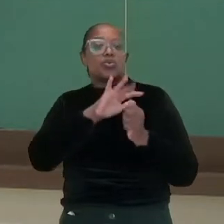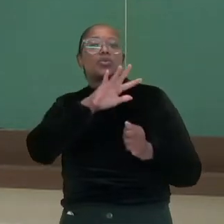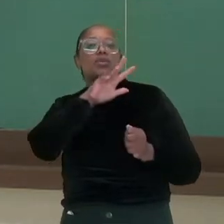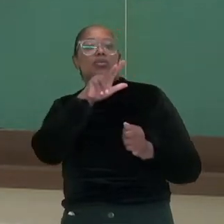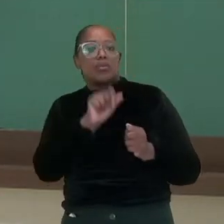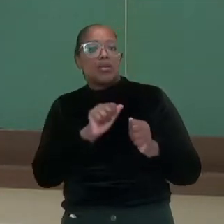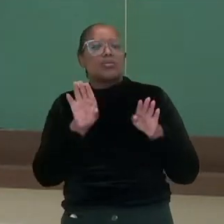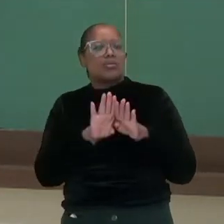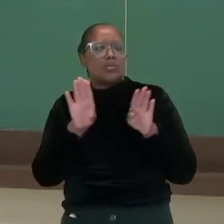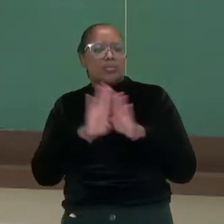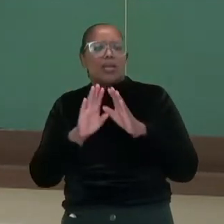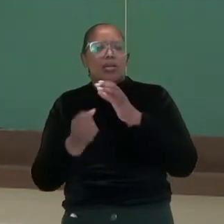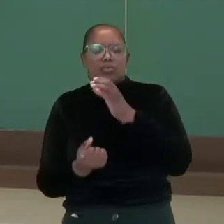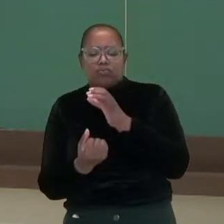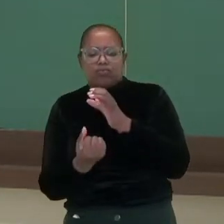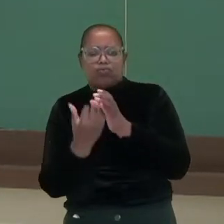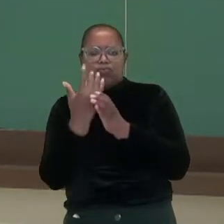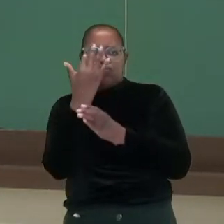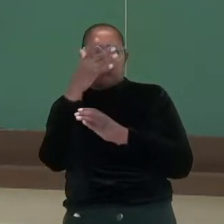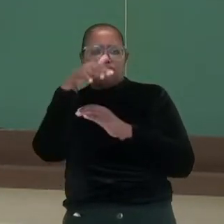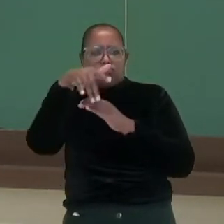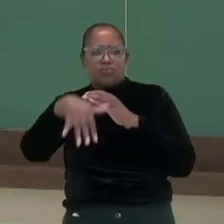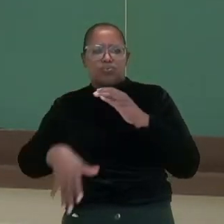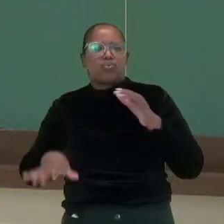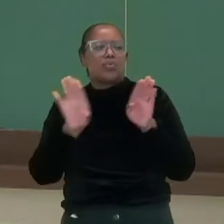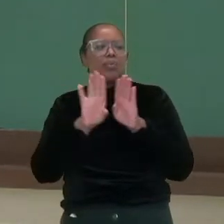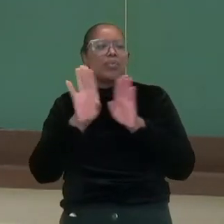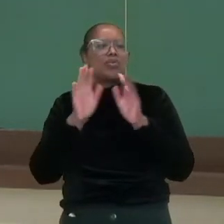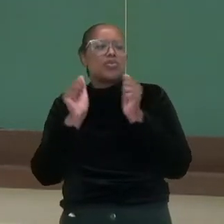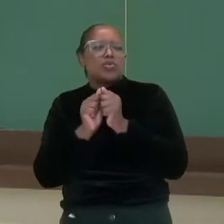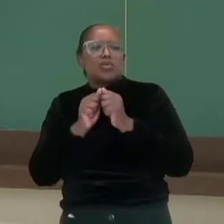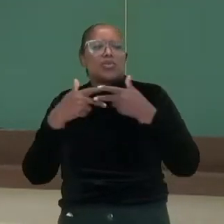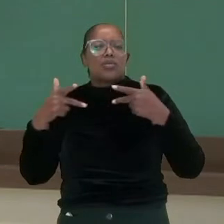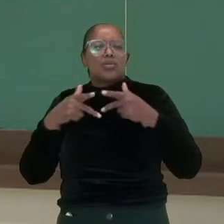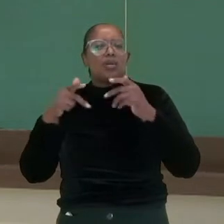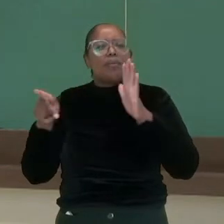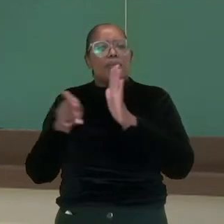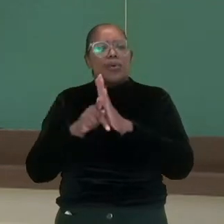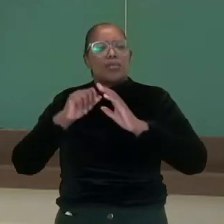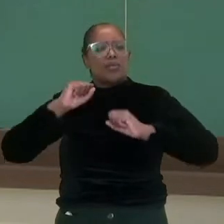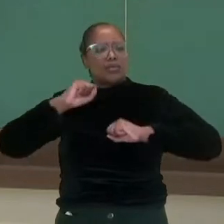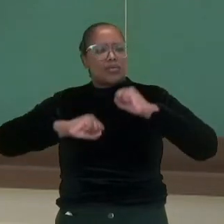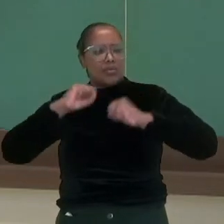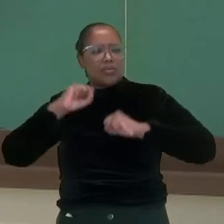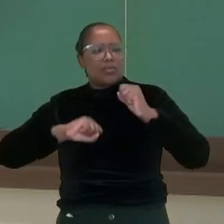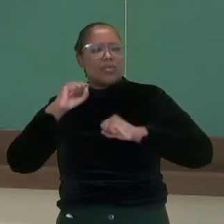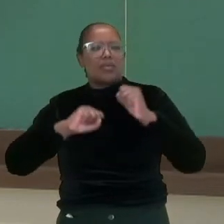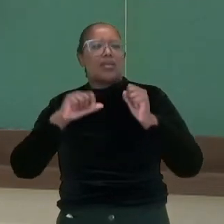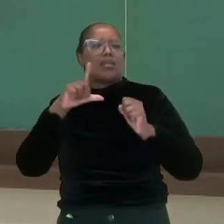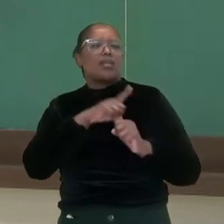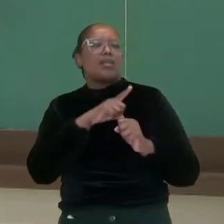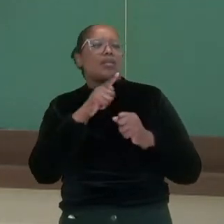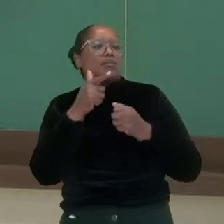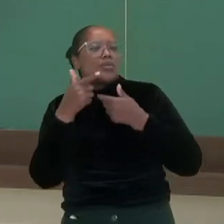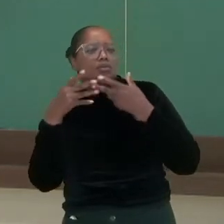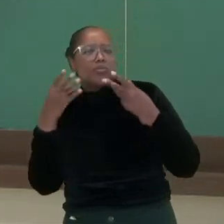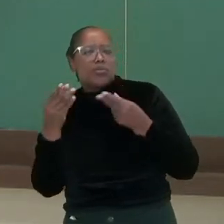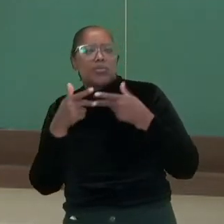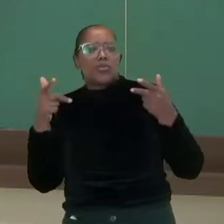aula. Então, qual é a relação entre a emissão de CO2 e o efeito estufa? Então, o dióxido de carbono, ou